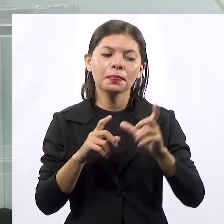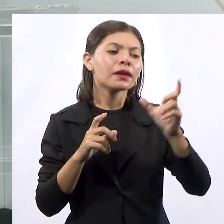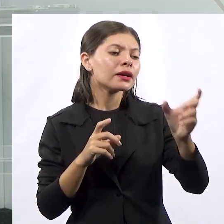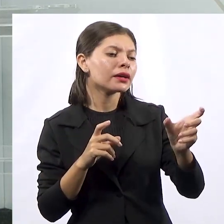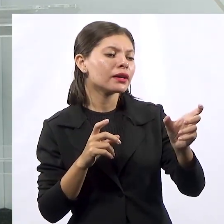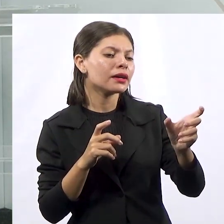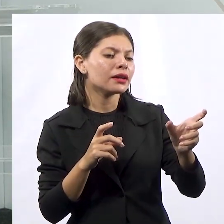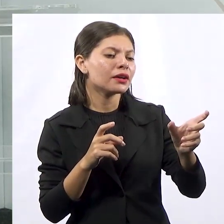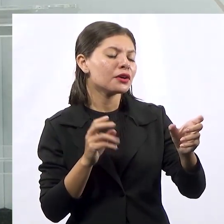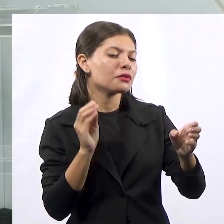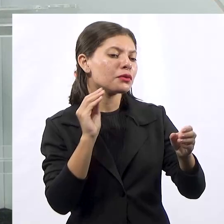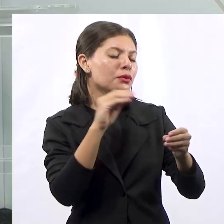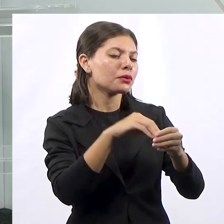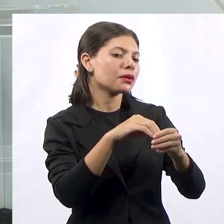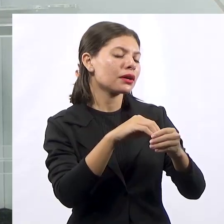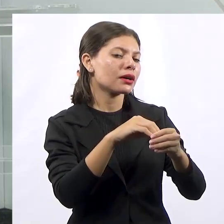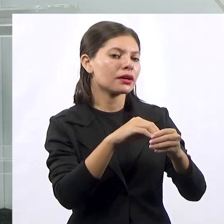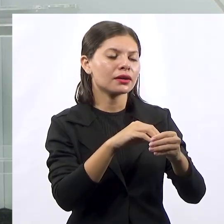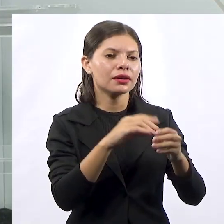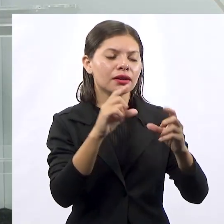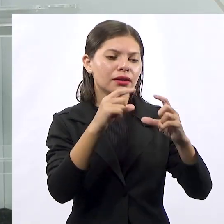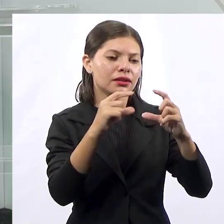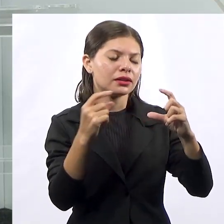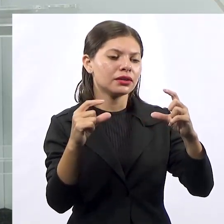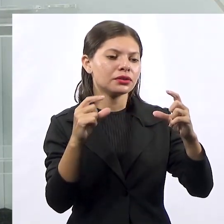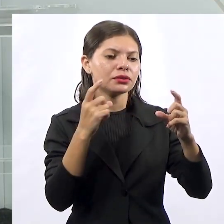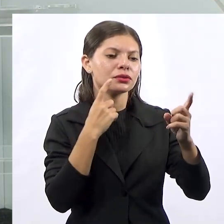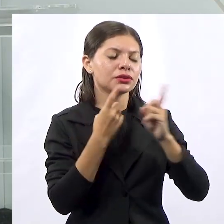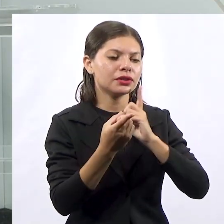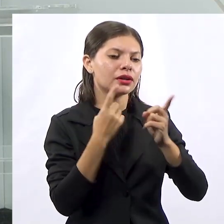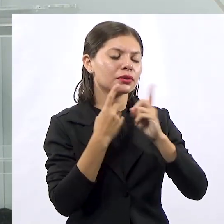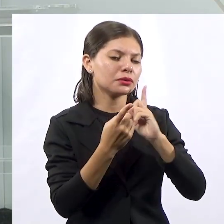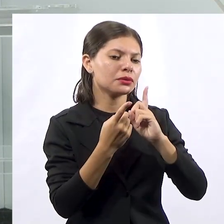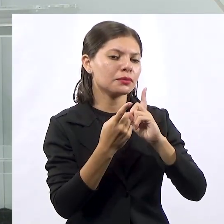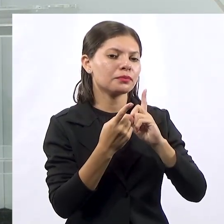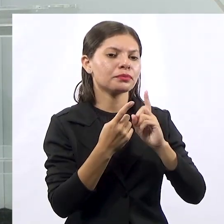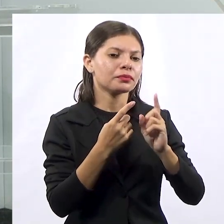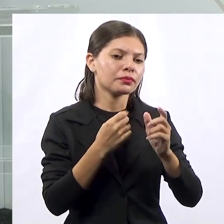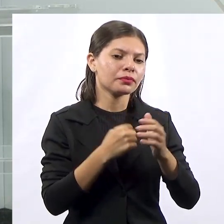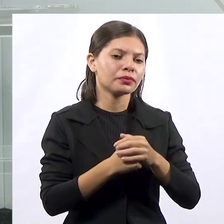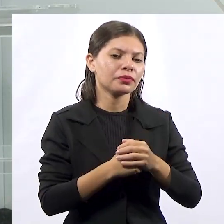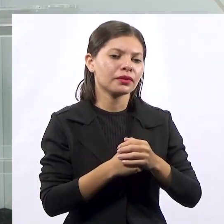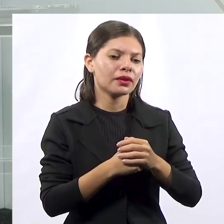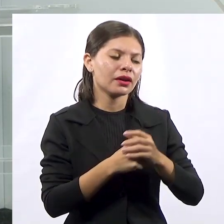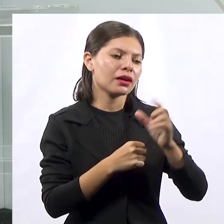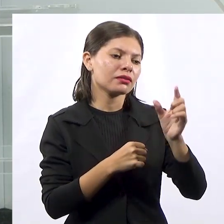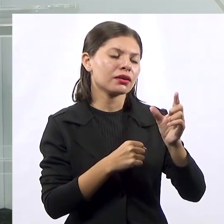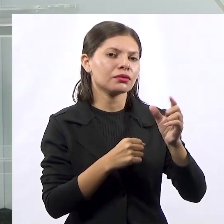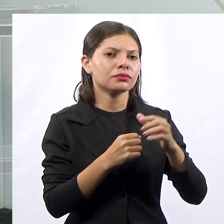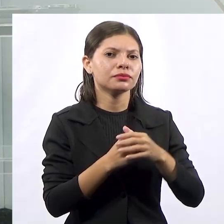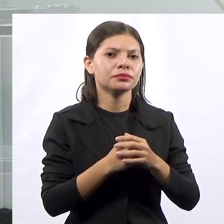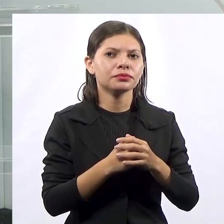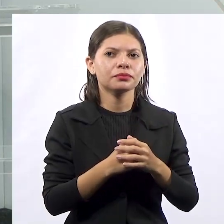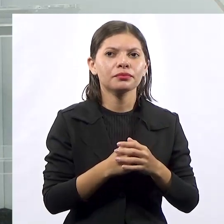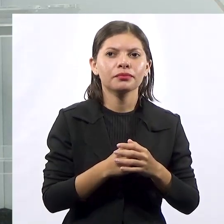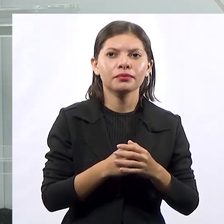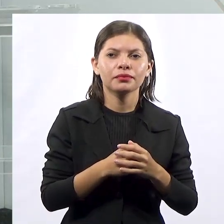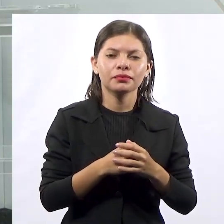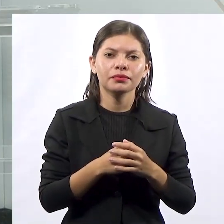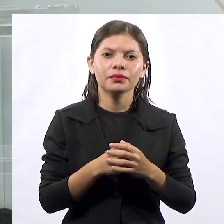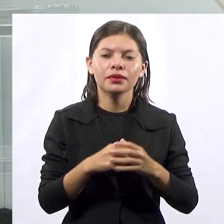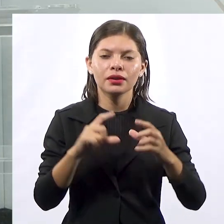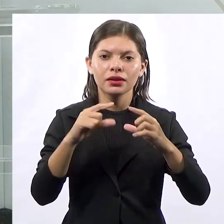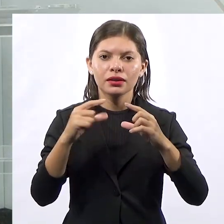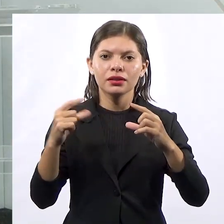eu vou inserir trechos do diálogo que diz respeito, por exemplo, a esse eixo, certo? E vocês